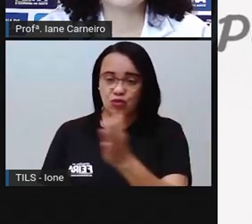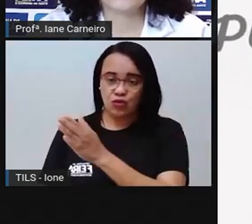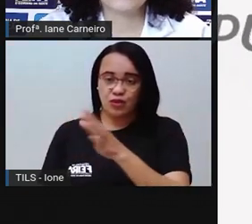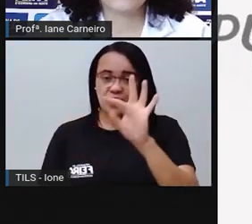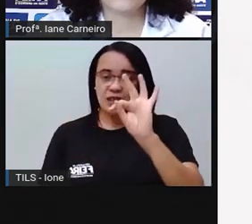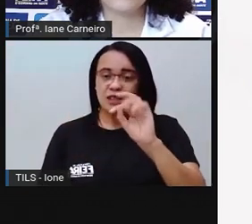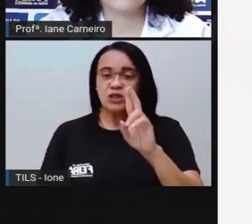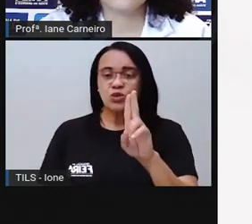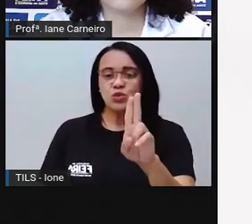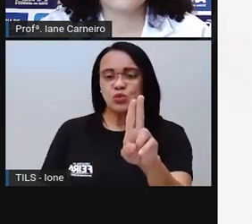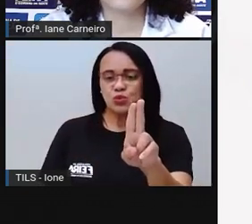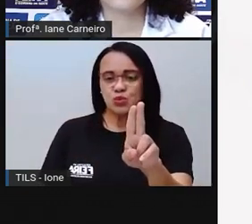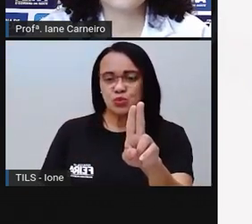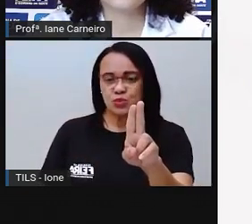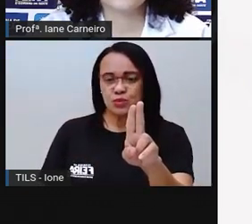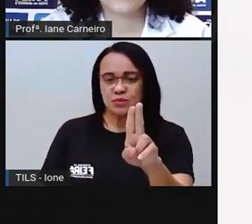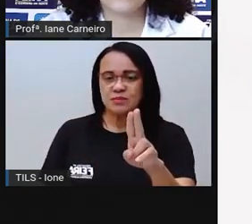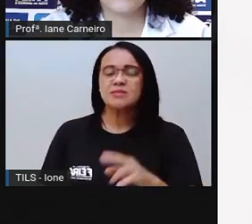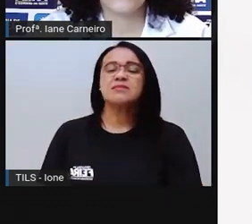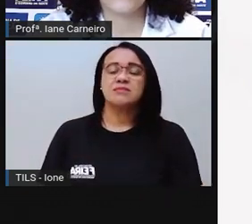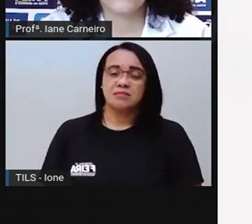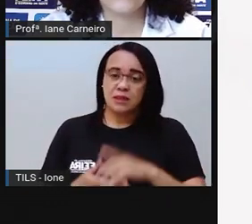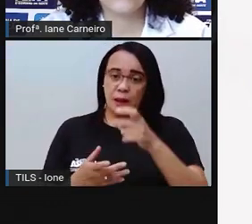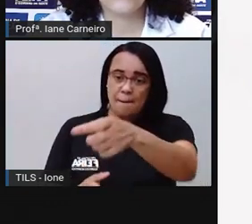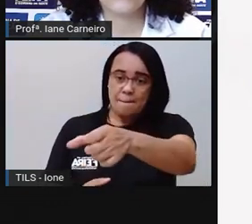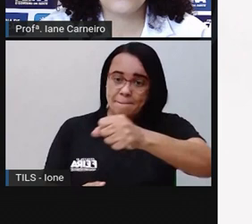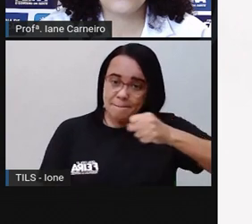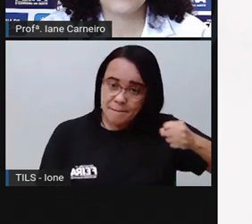Puxa, ó, puxa o